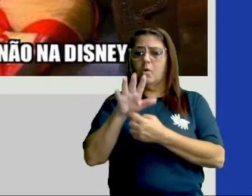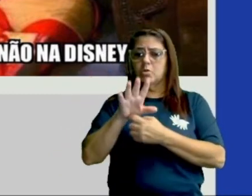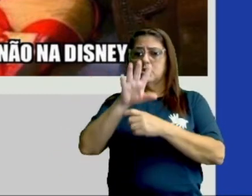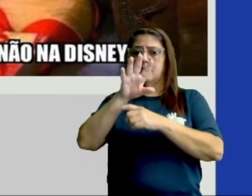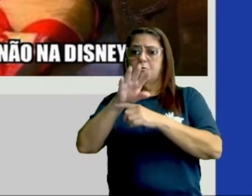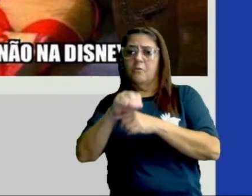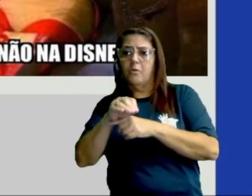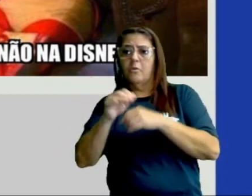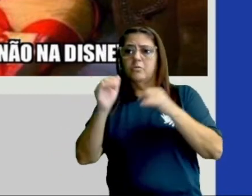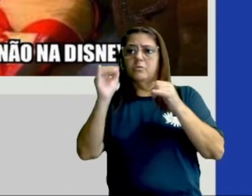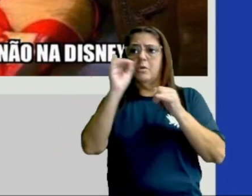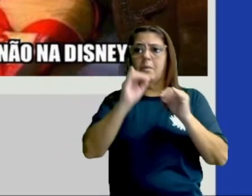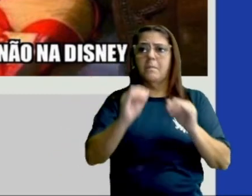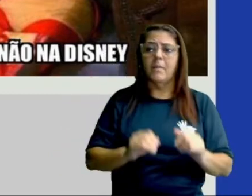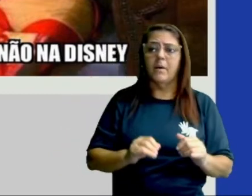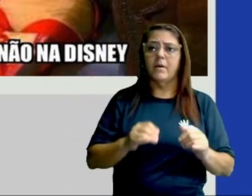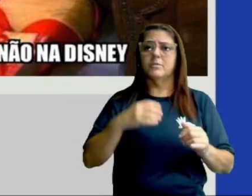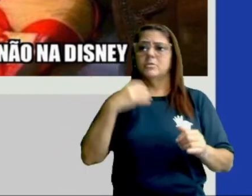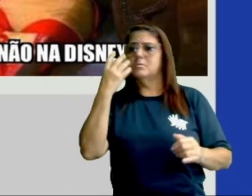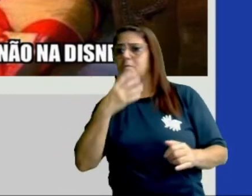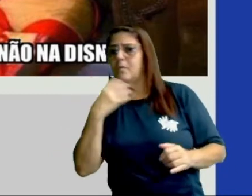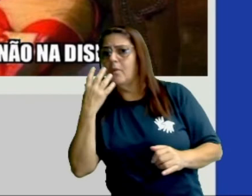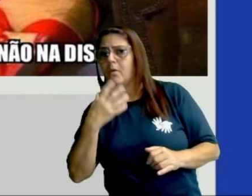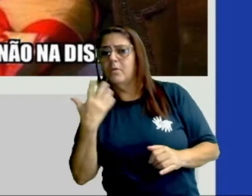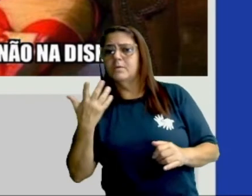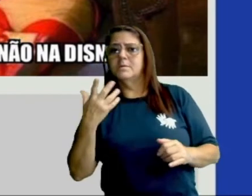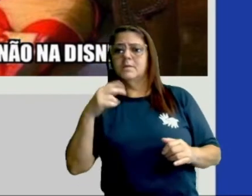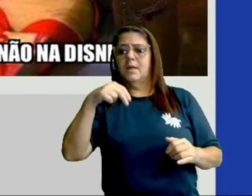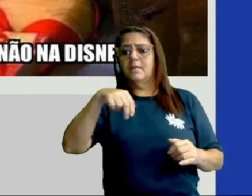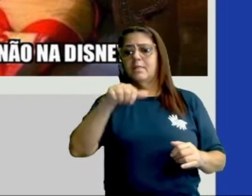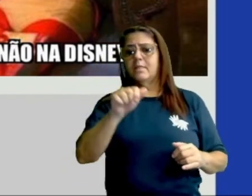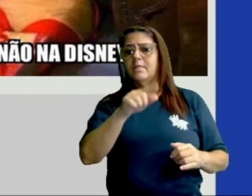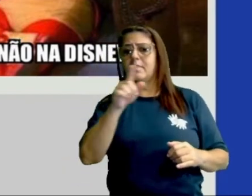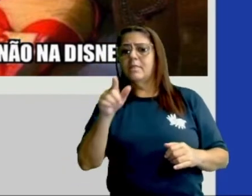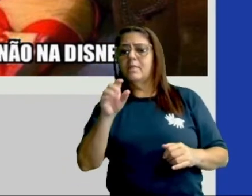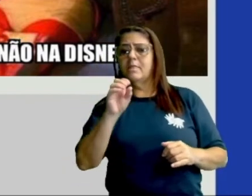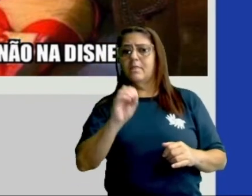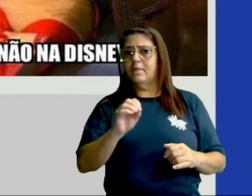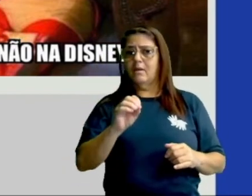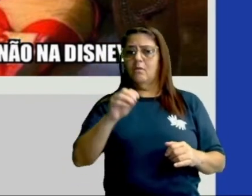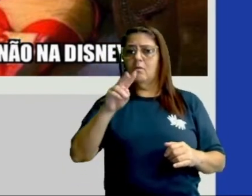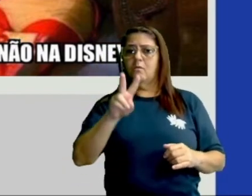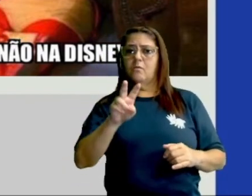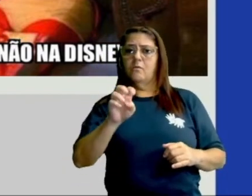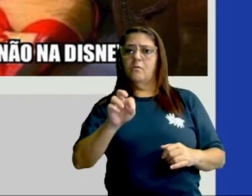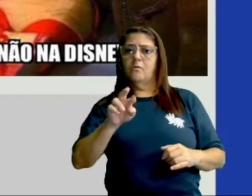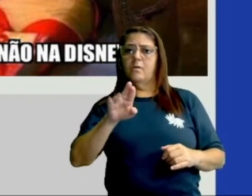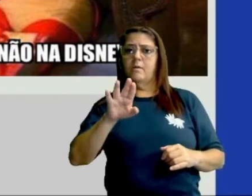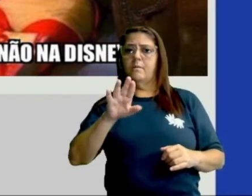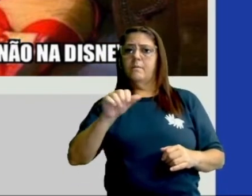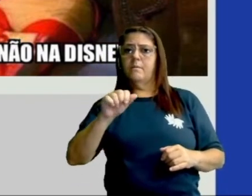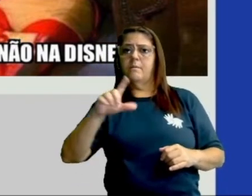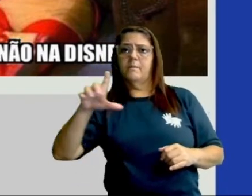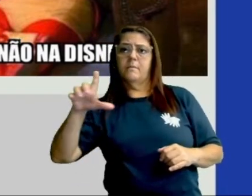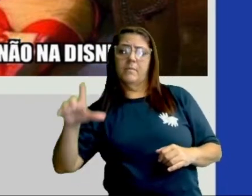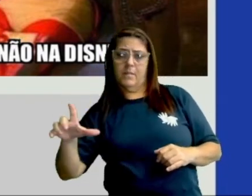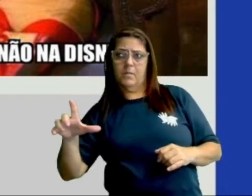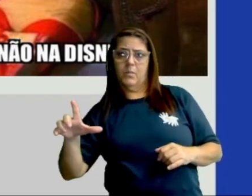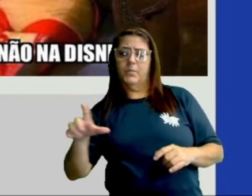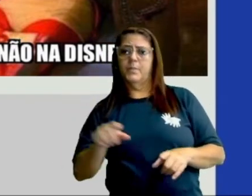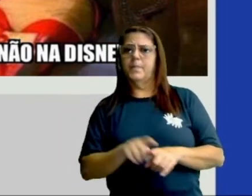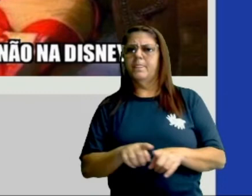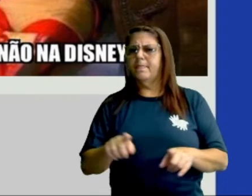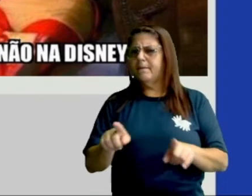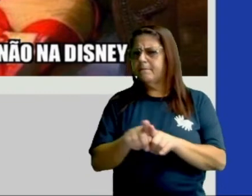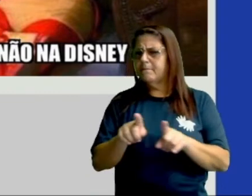imagem, através de uma música, tá? Então seria a forma não verbal. Agora, pode ter também